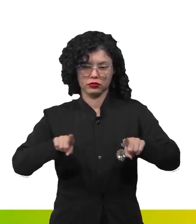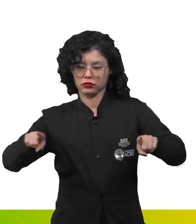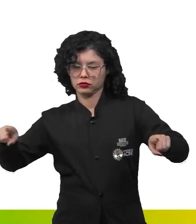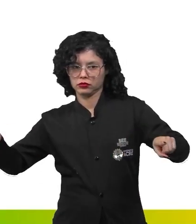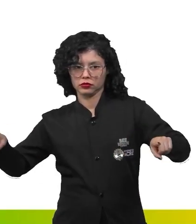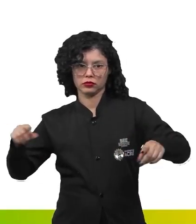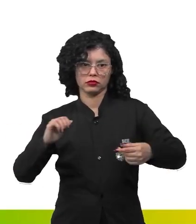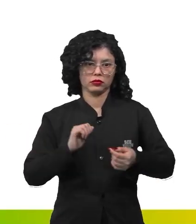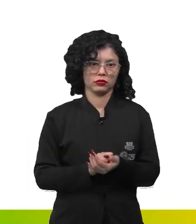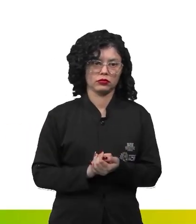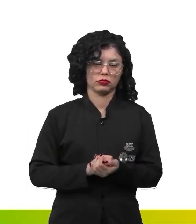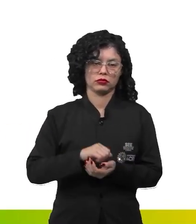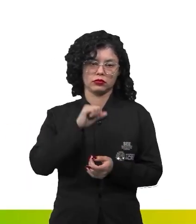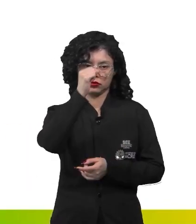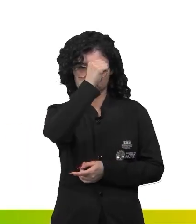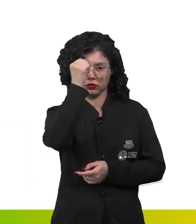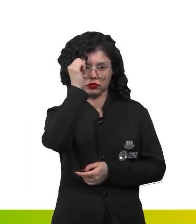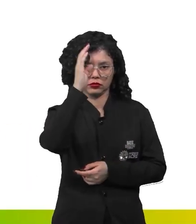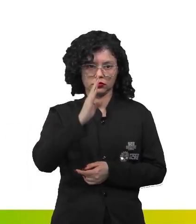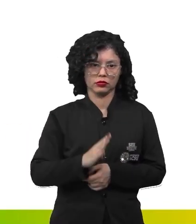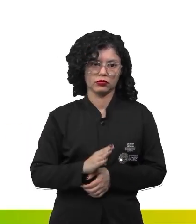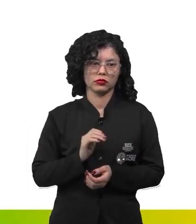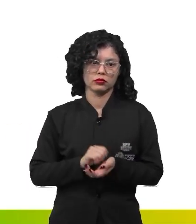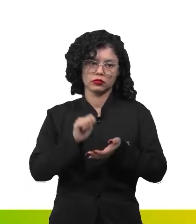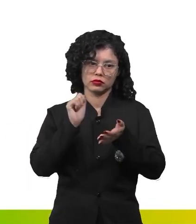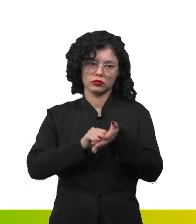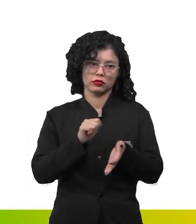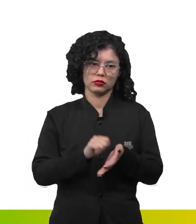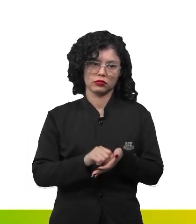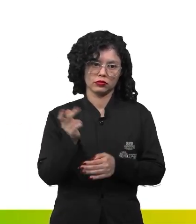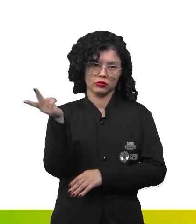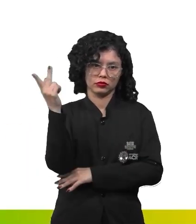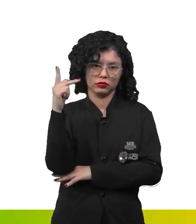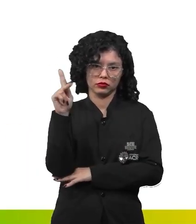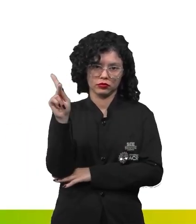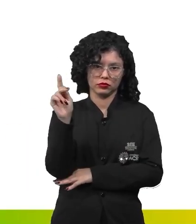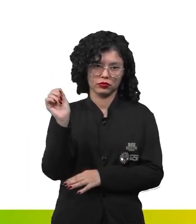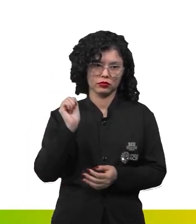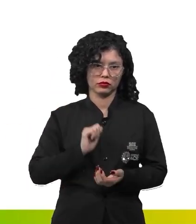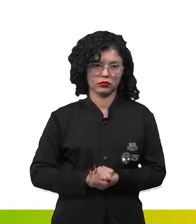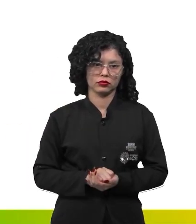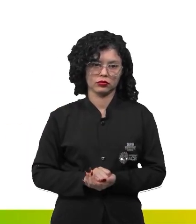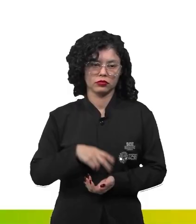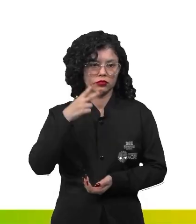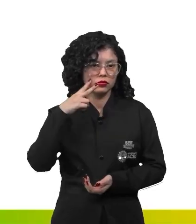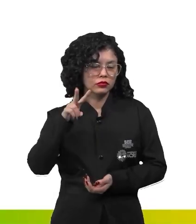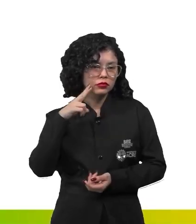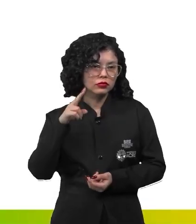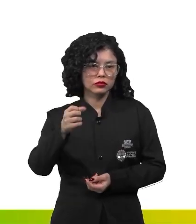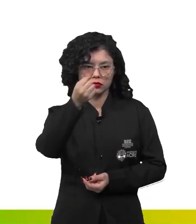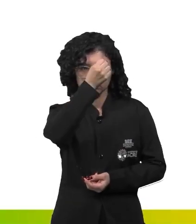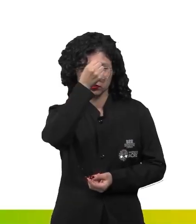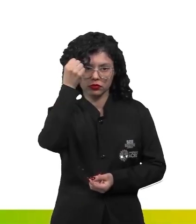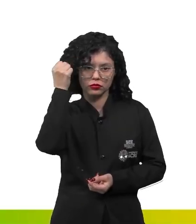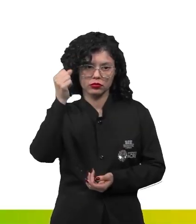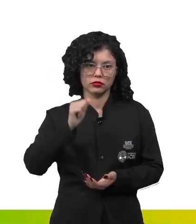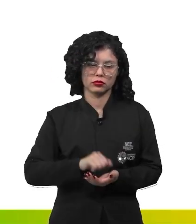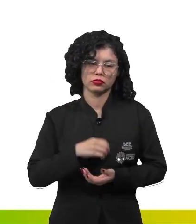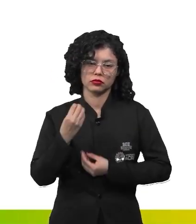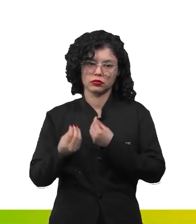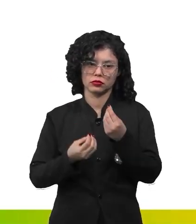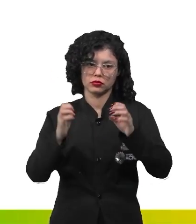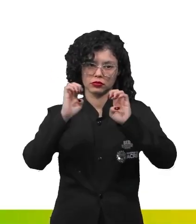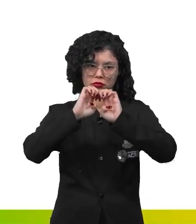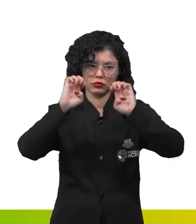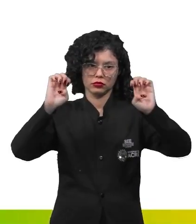do tempo da sociologia no Brasil. Anote os seguintes períodos e verifique como que